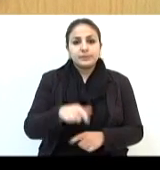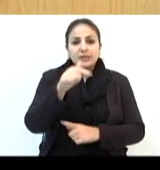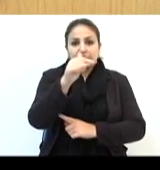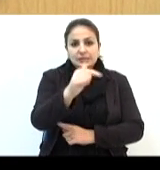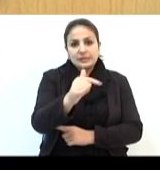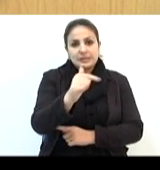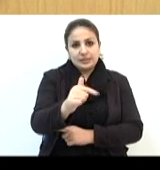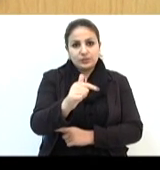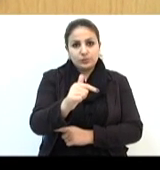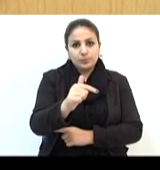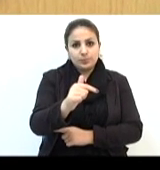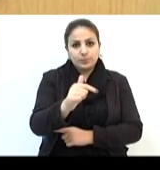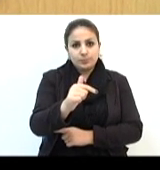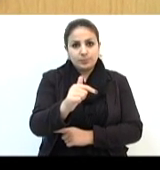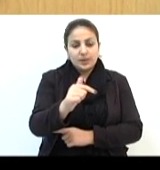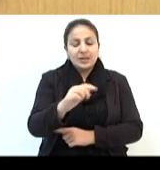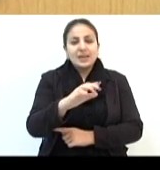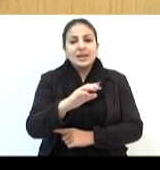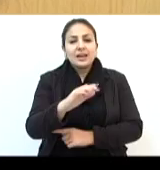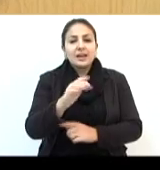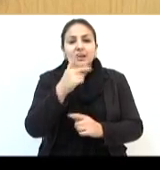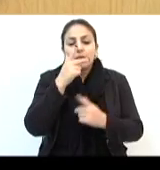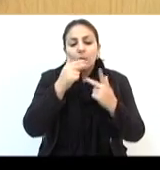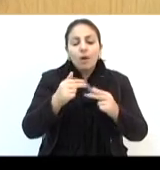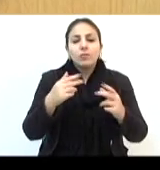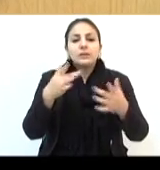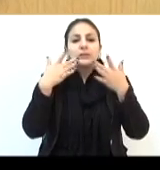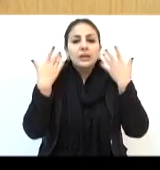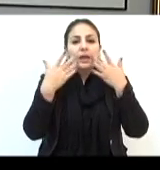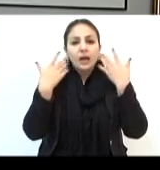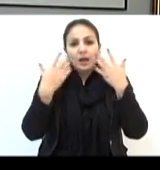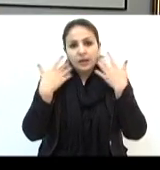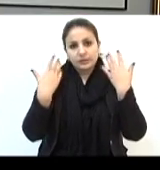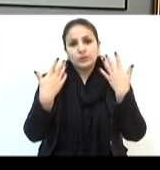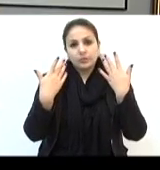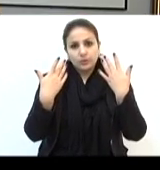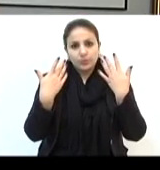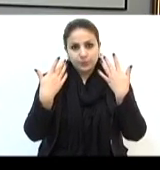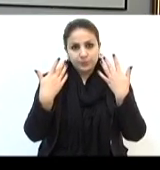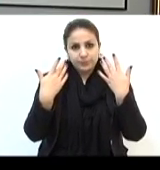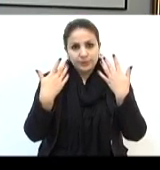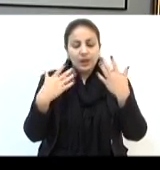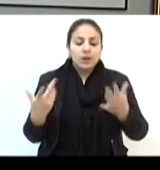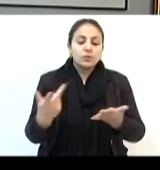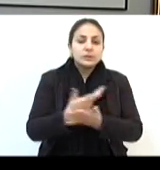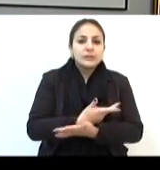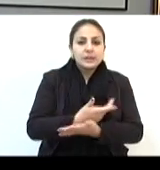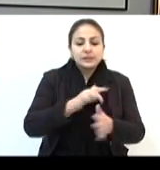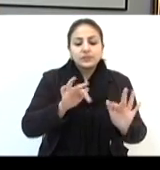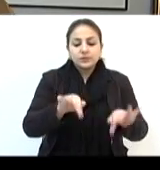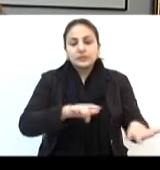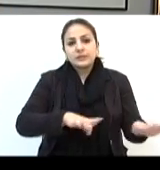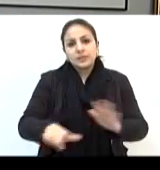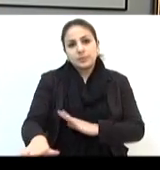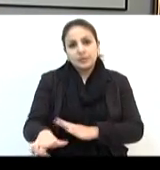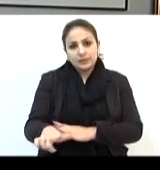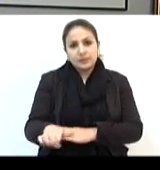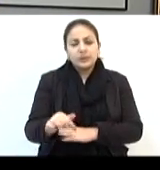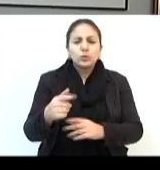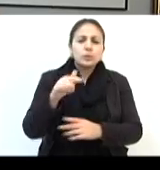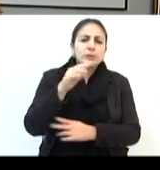encenação da Batalha do Pulador acontece neste final de semana. Com 600 atores, cavalos,